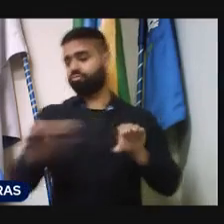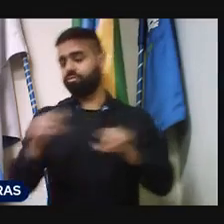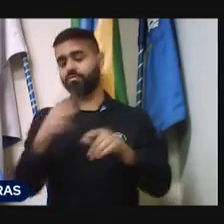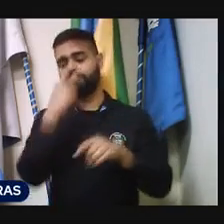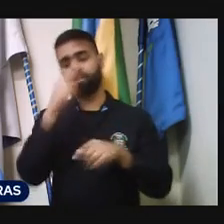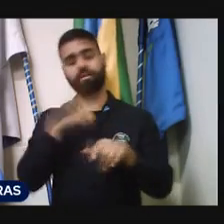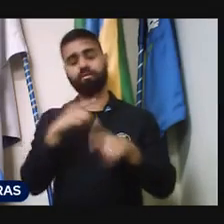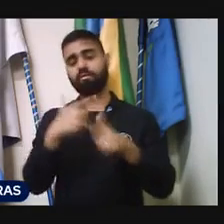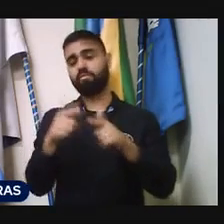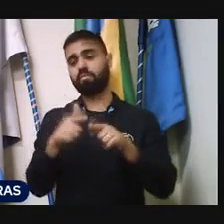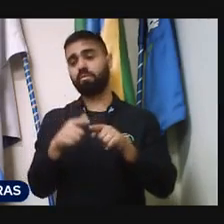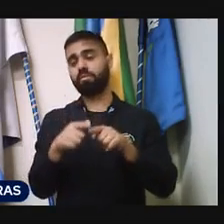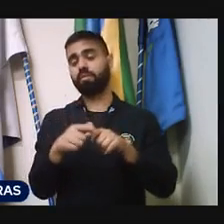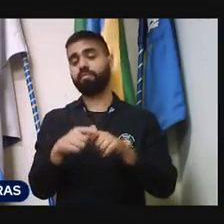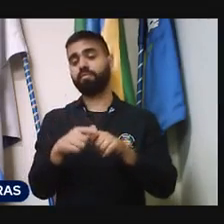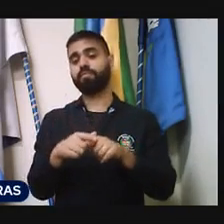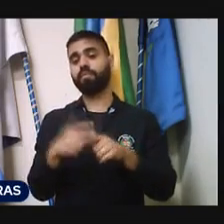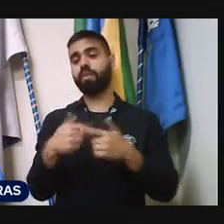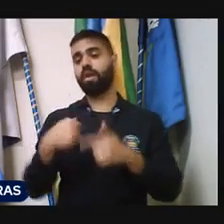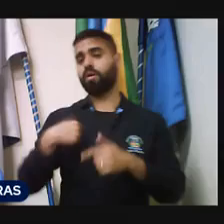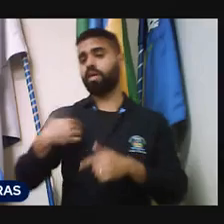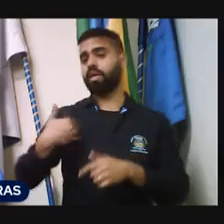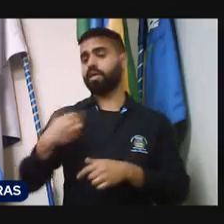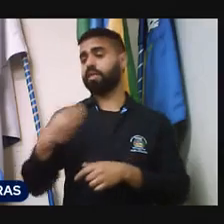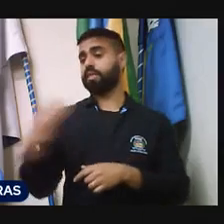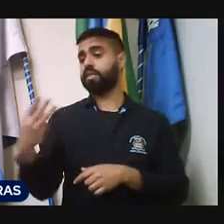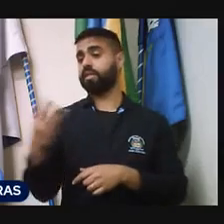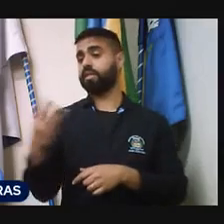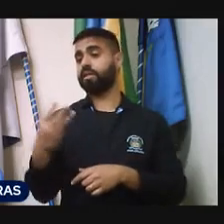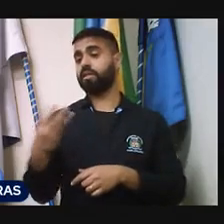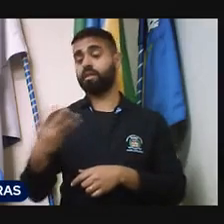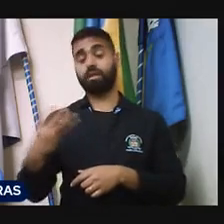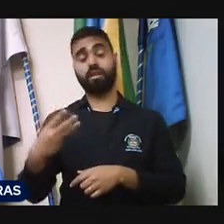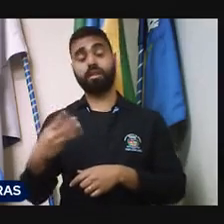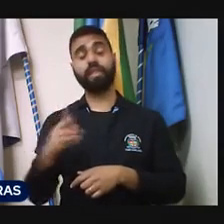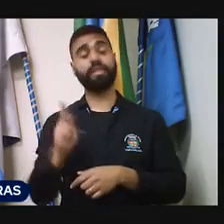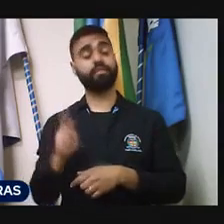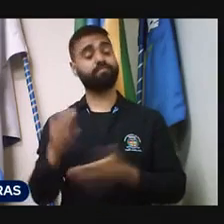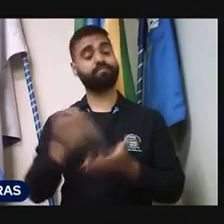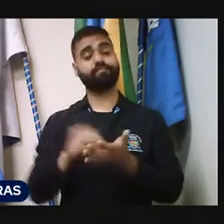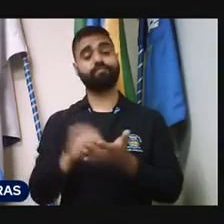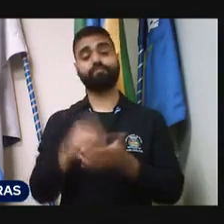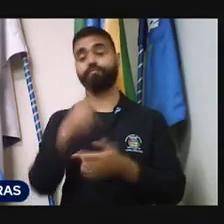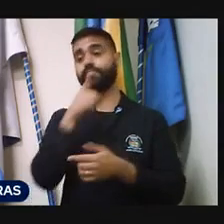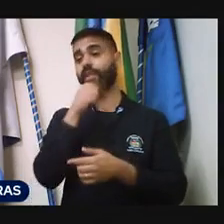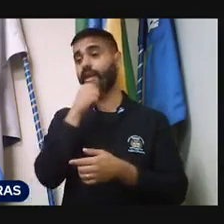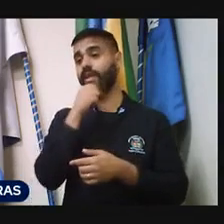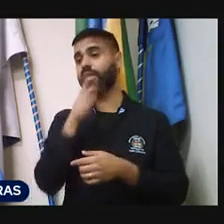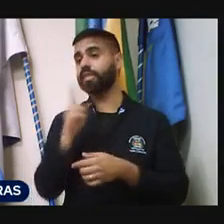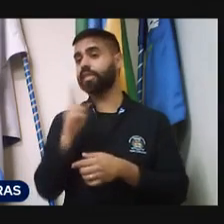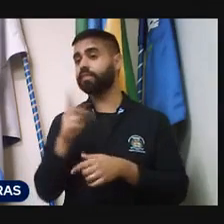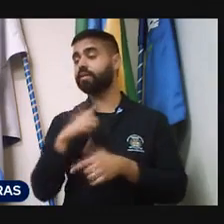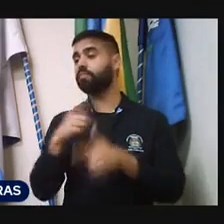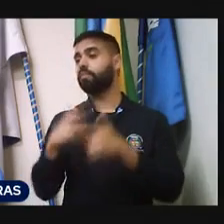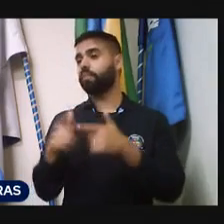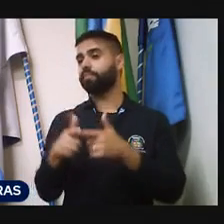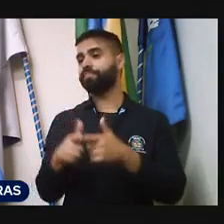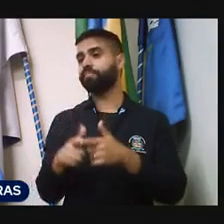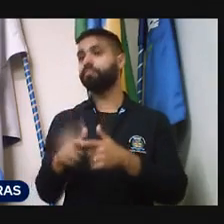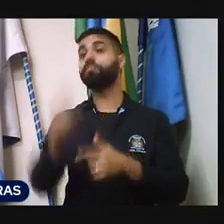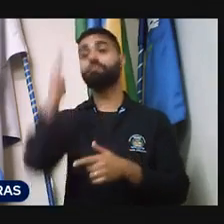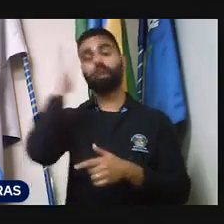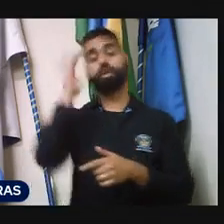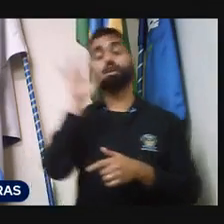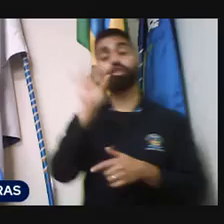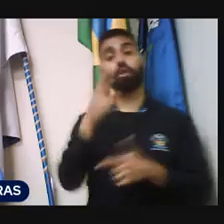alguma coisa que é muito tempo eu tenho 33 anos de idade 33 anos falta água com 33 anos para resolver um problema com o código não é um problema